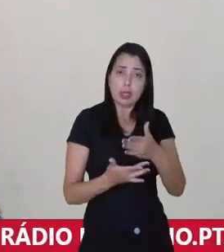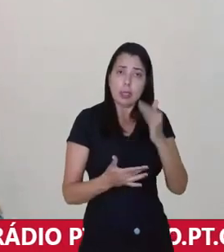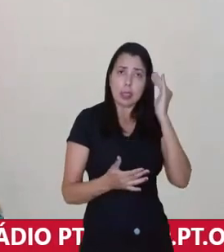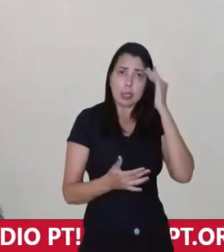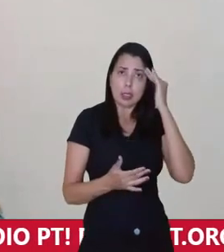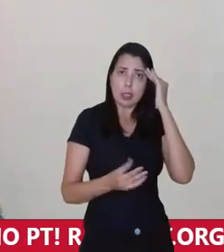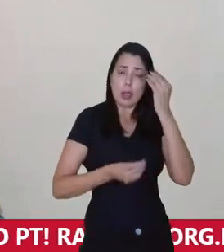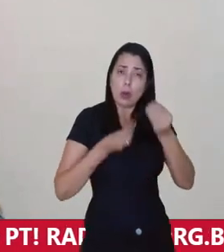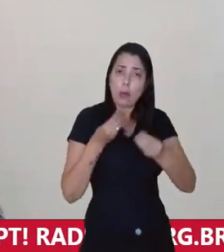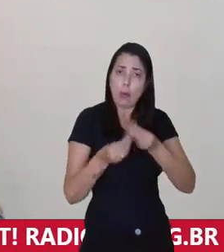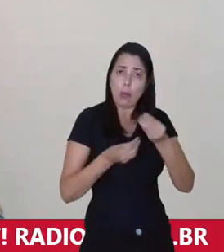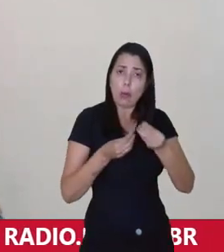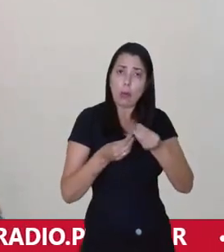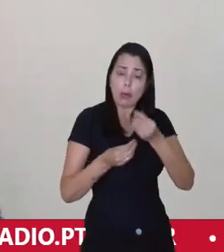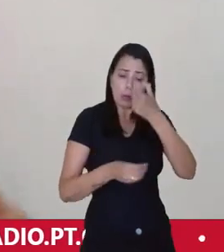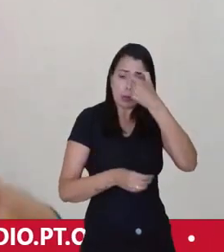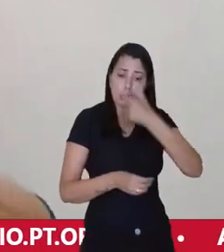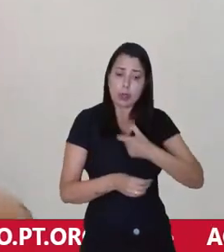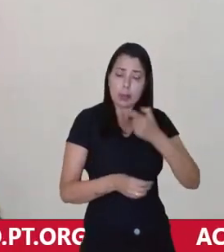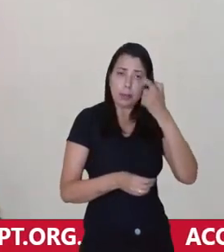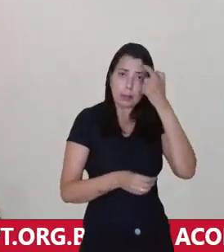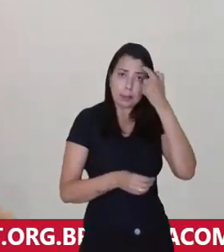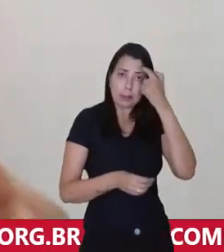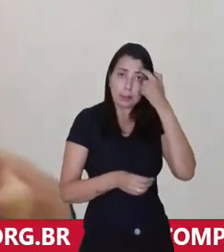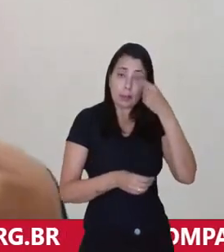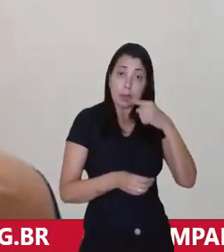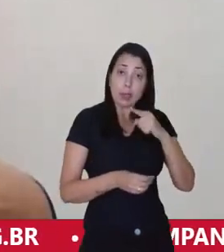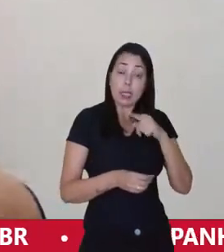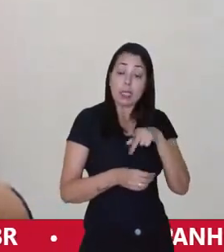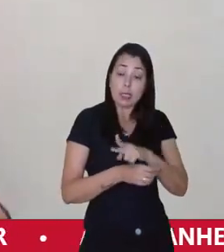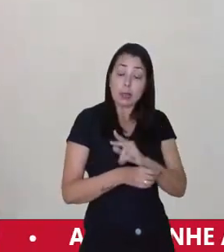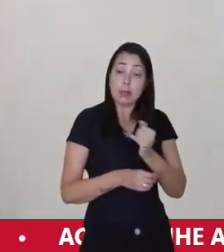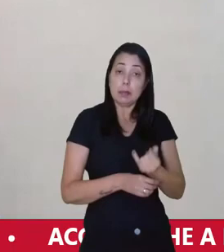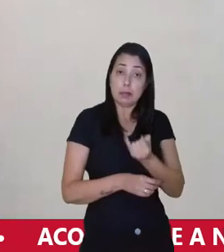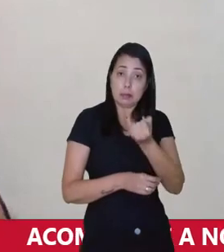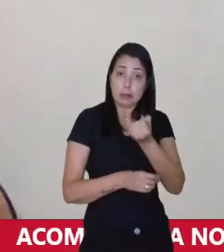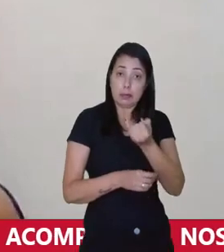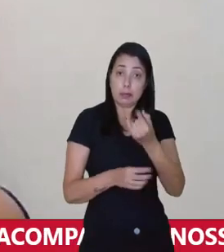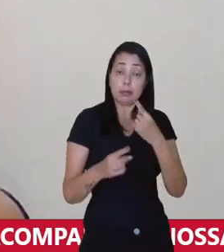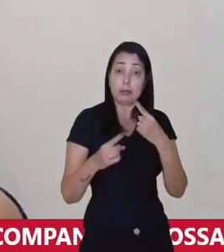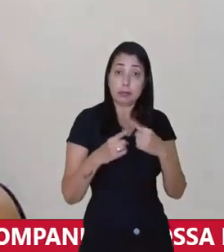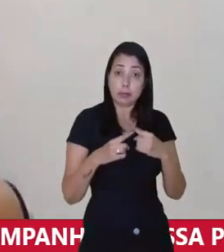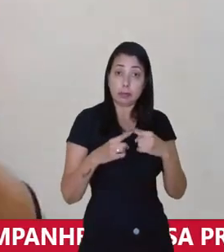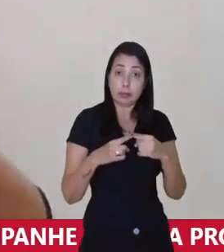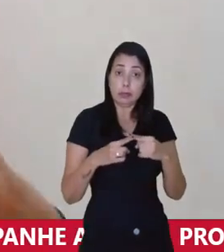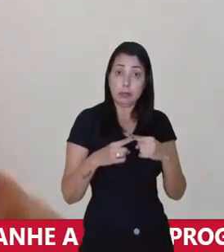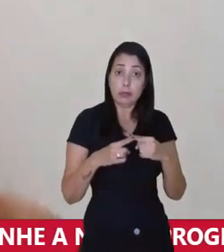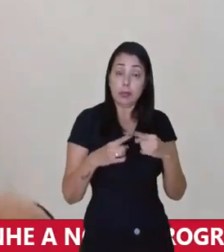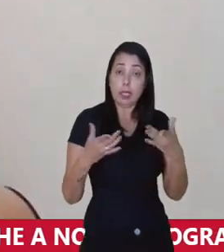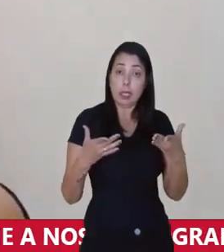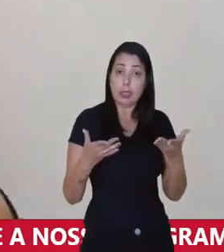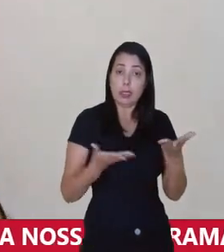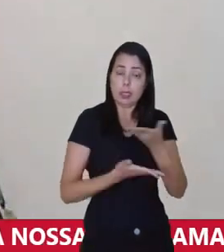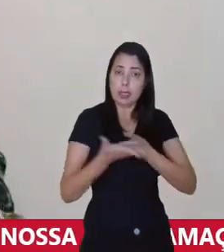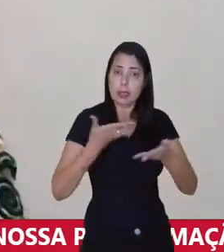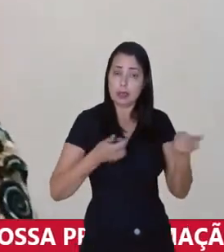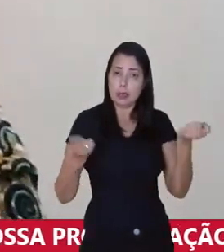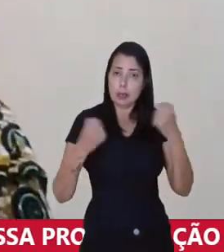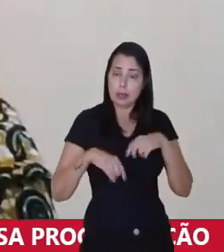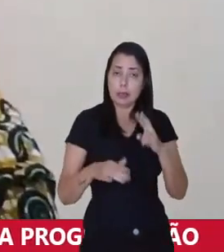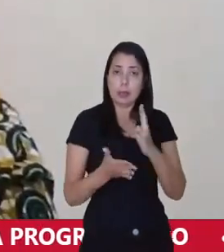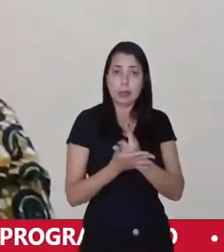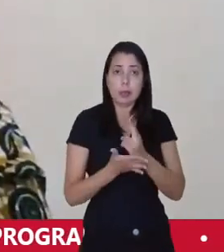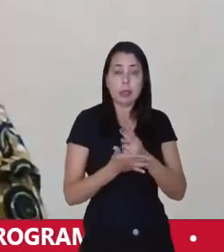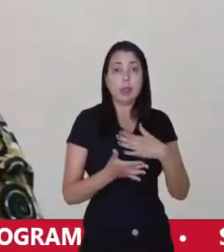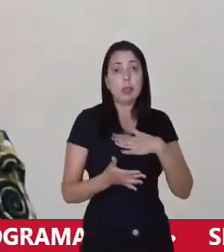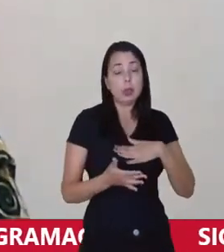entendê-las como sujeitos pensantes vai ser essencial para isso. E E elas são muito capazes. Então, eu